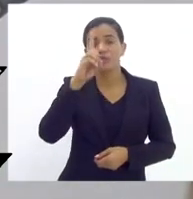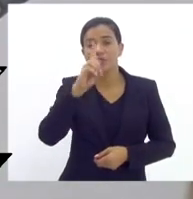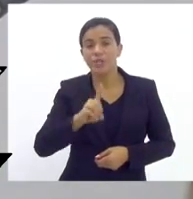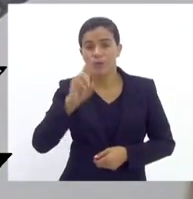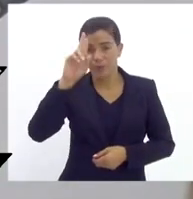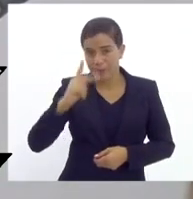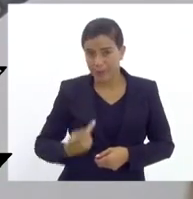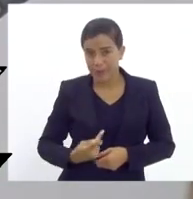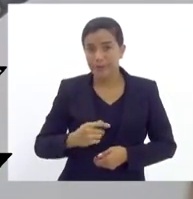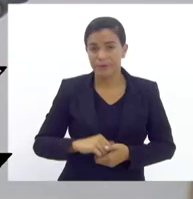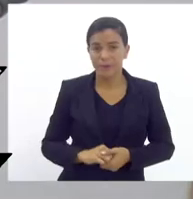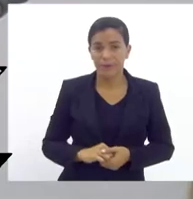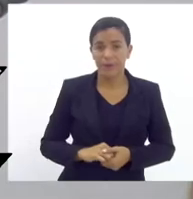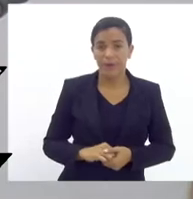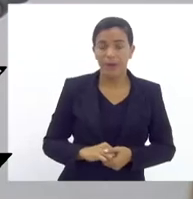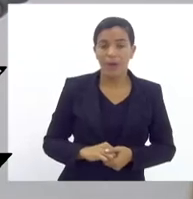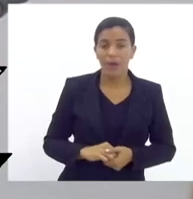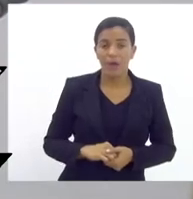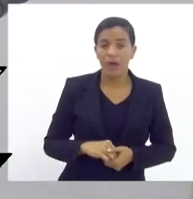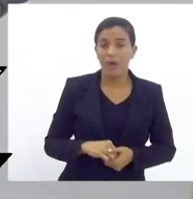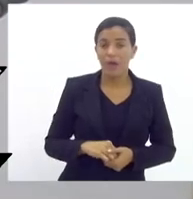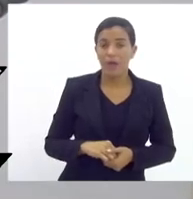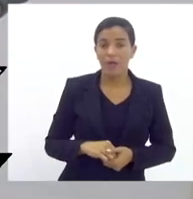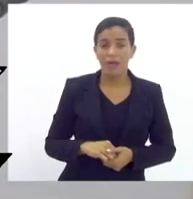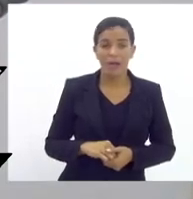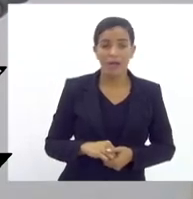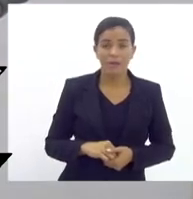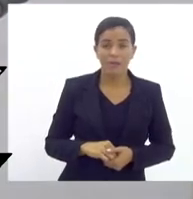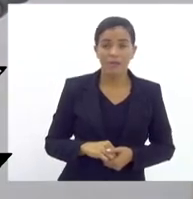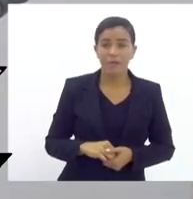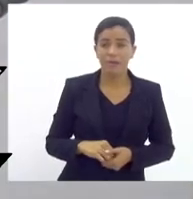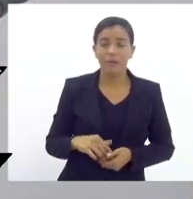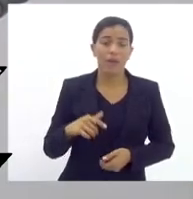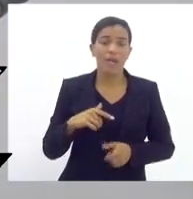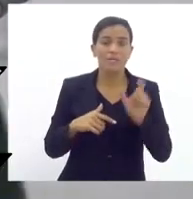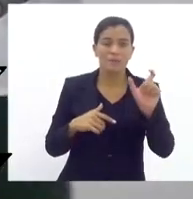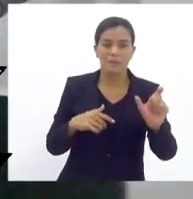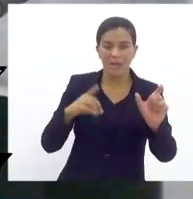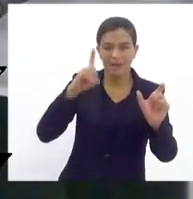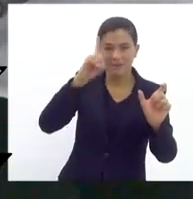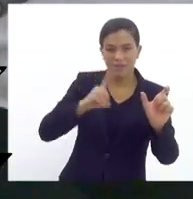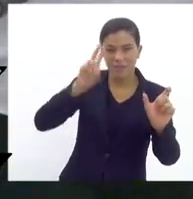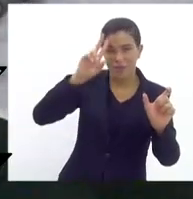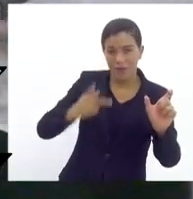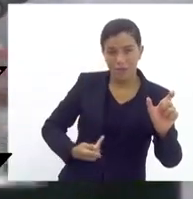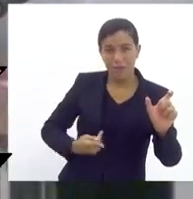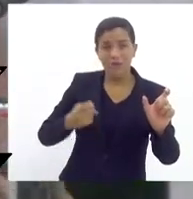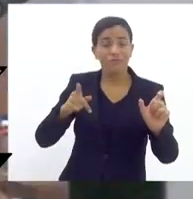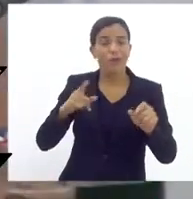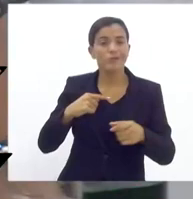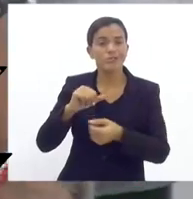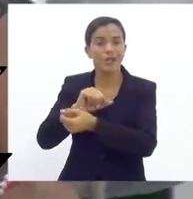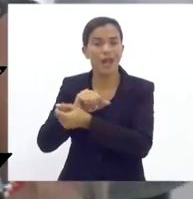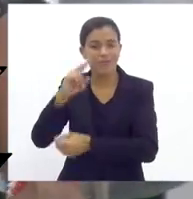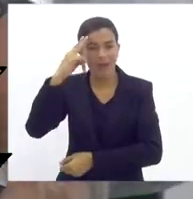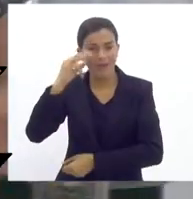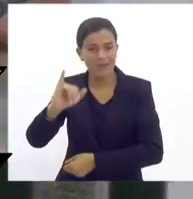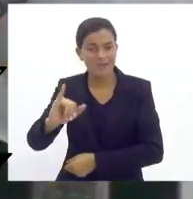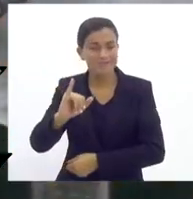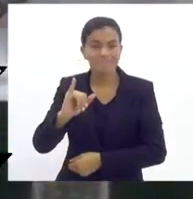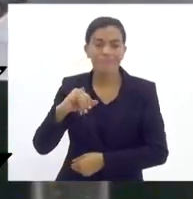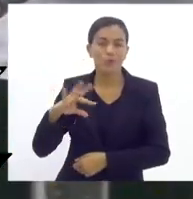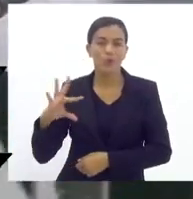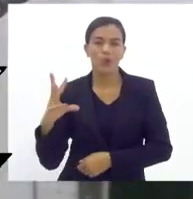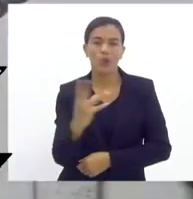humanos porque palavra de direitos humanos não existe até os escravos haitianos falar não todos